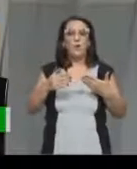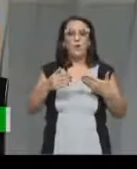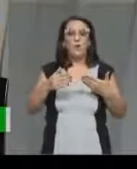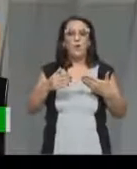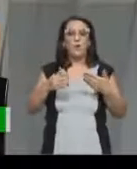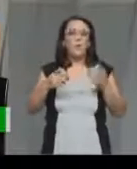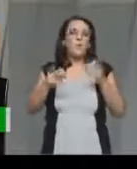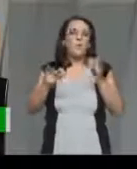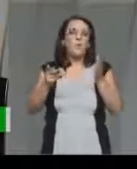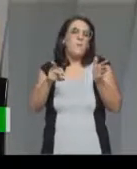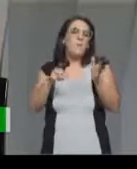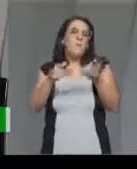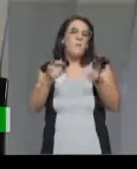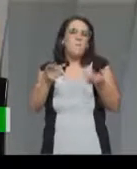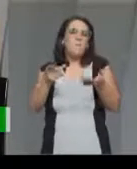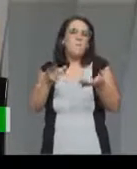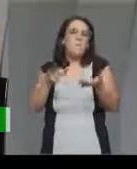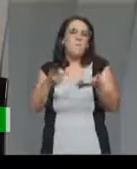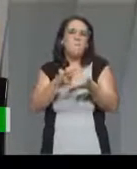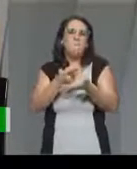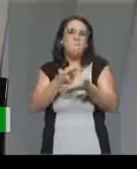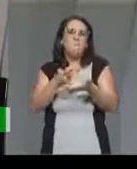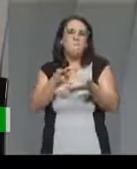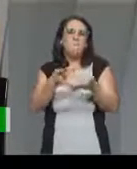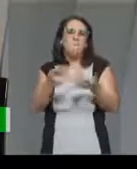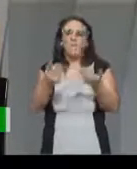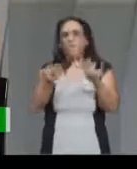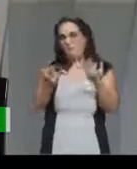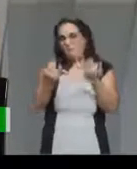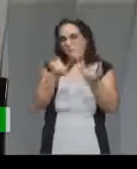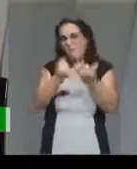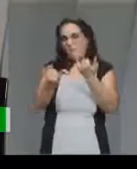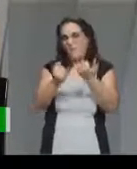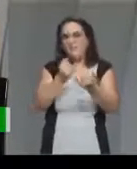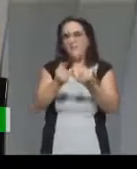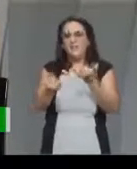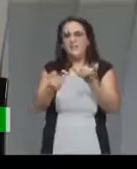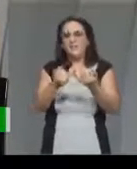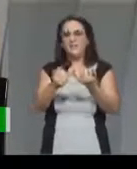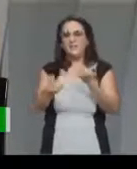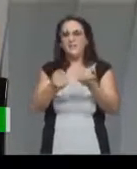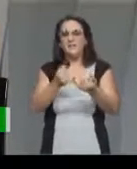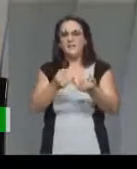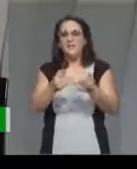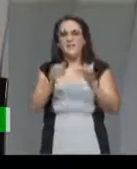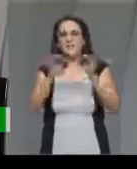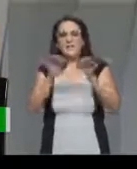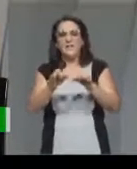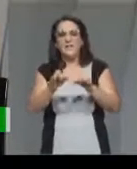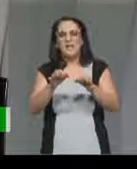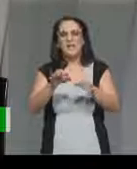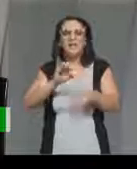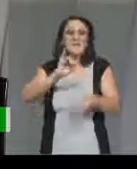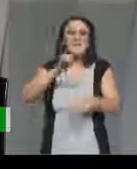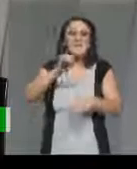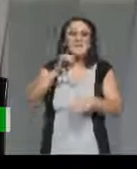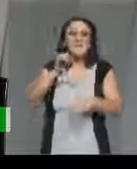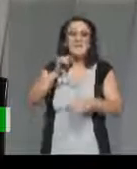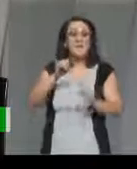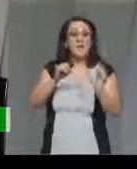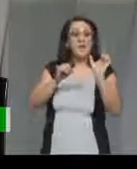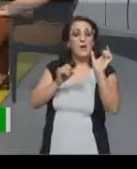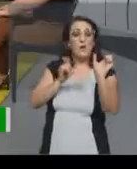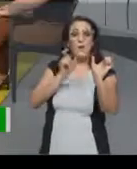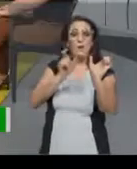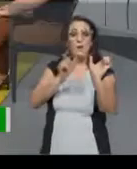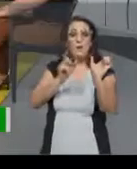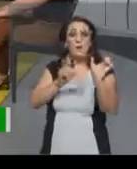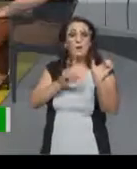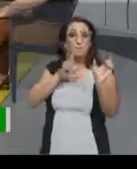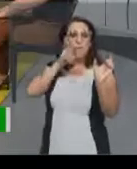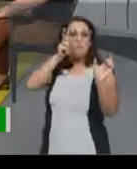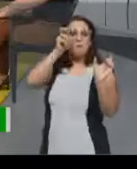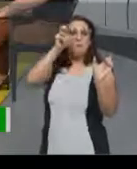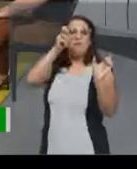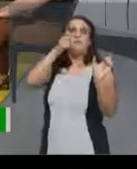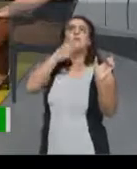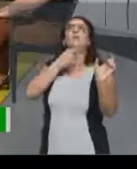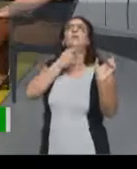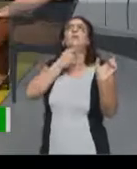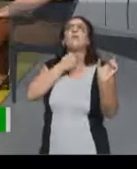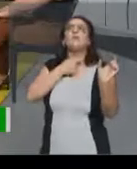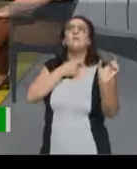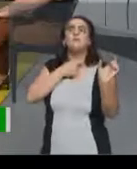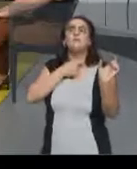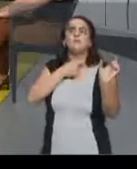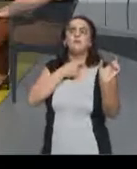pela palavra, você vai perceber qual que é aquela sílaba que você esticou mais. Excelente, vamos para a próxima.